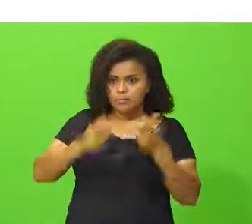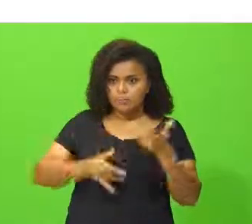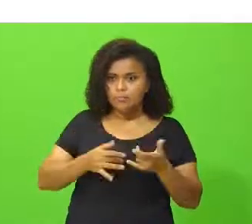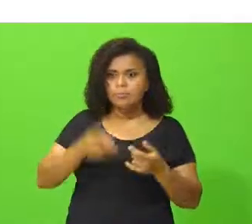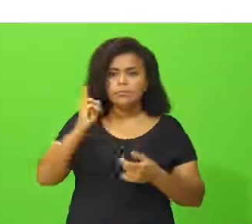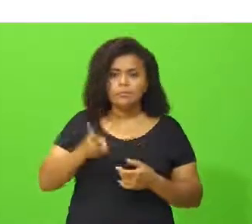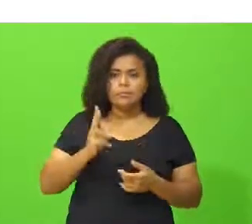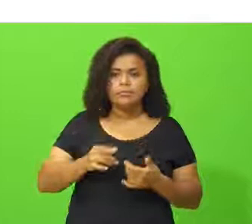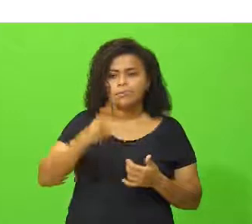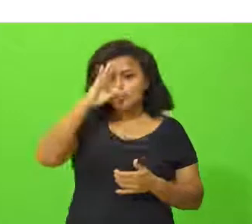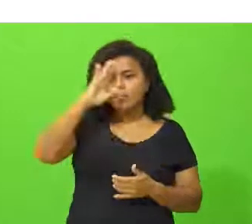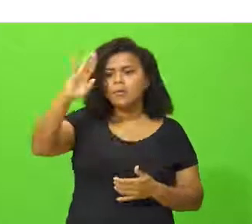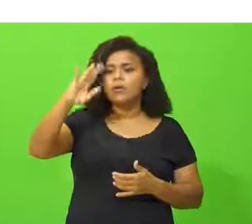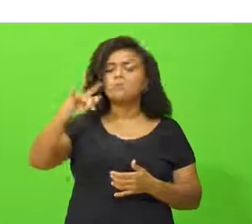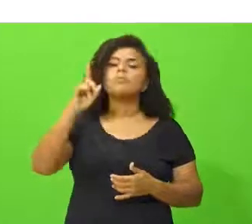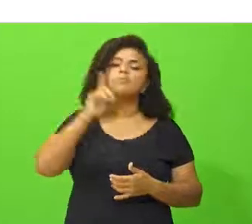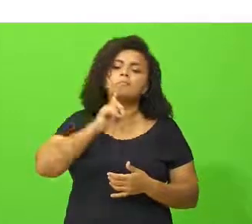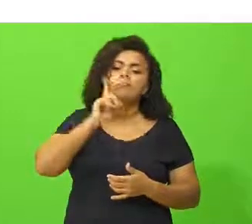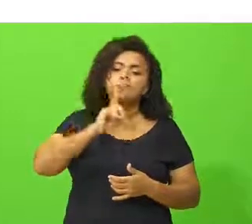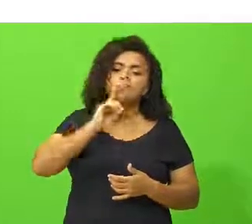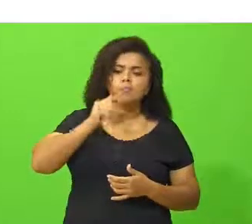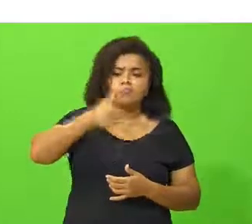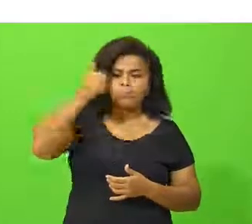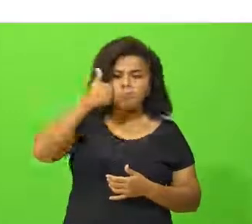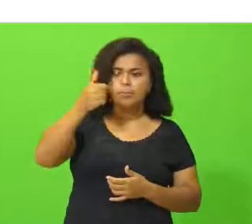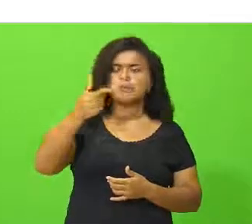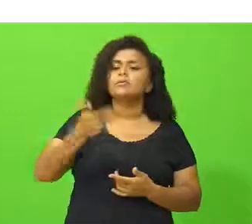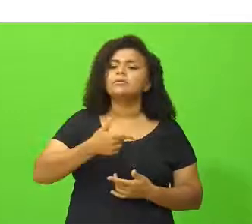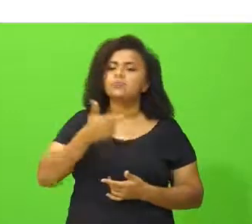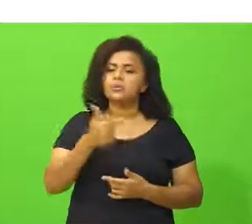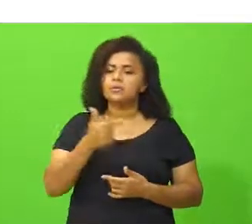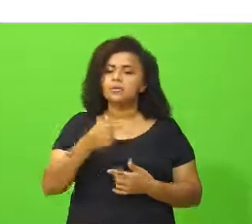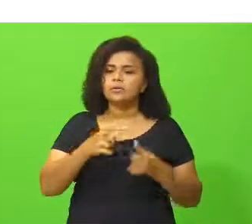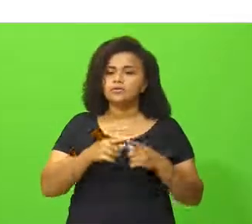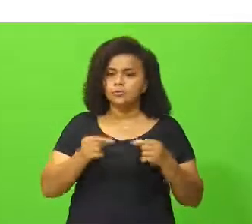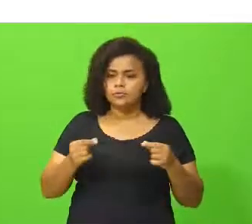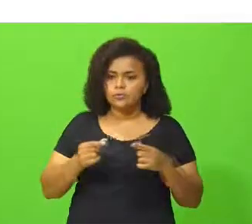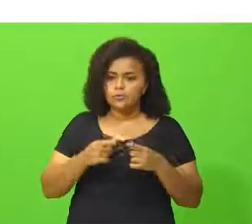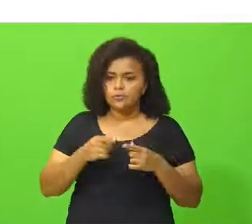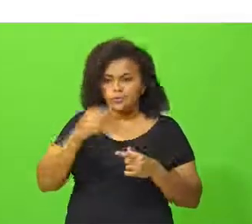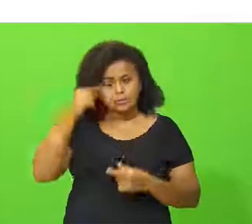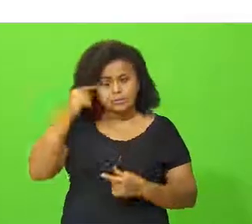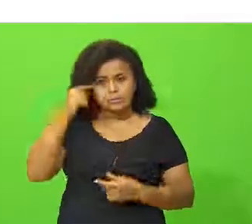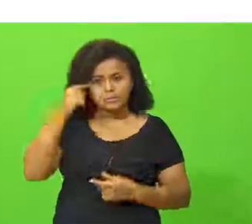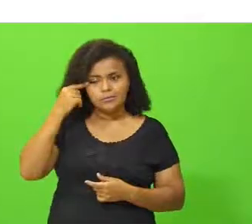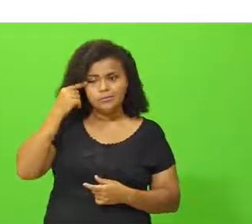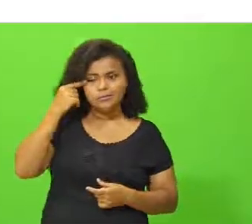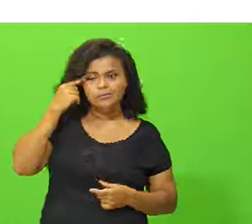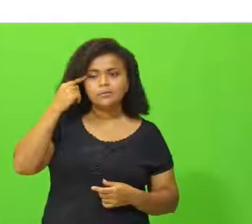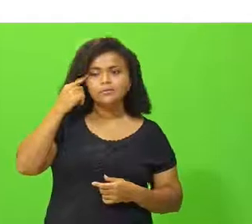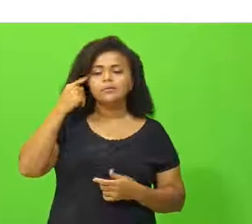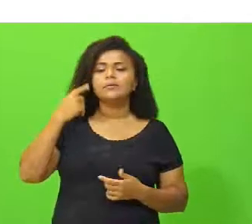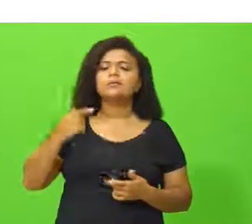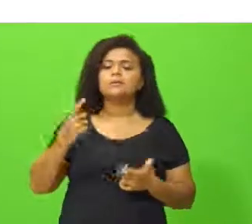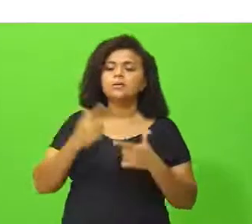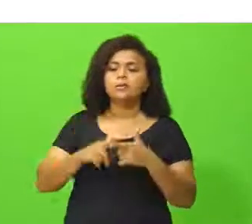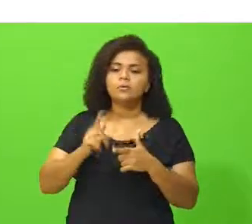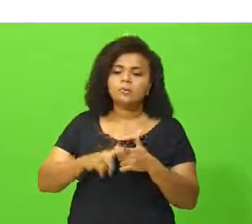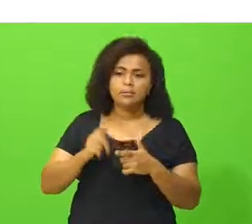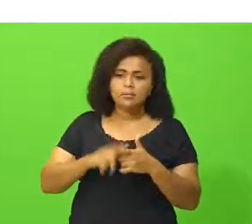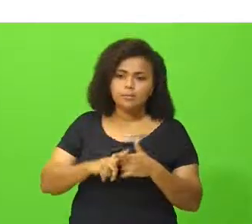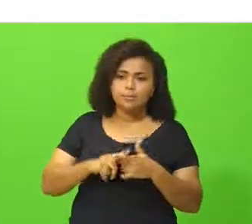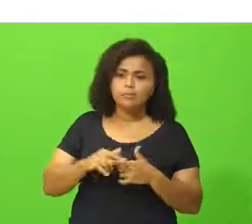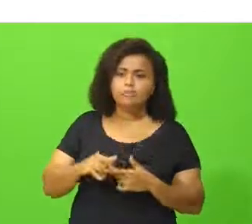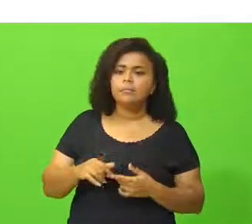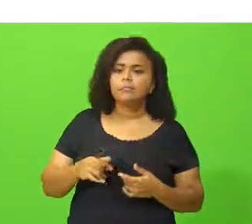Percebam, no primeiro lugar Estados Unidos, China em segundo. É provável que hoje, né, 16 anos depois desse